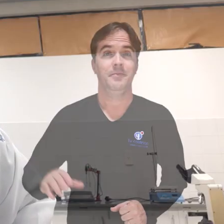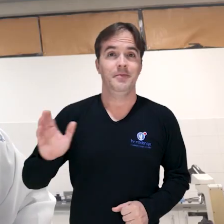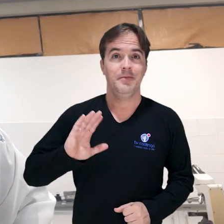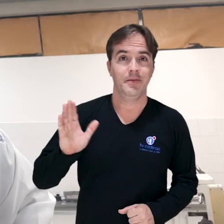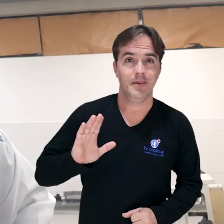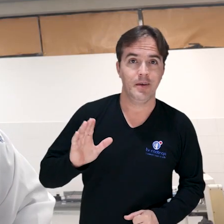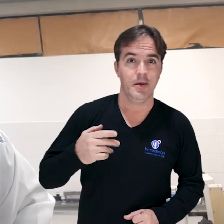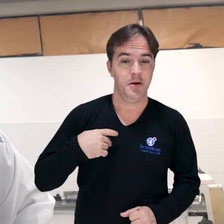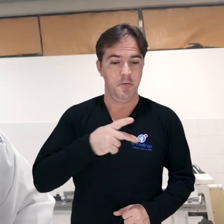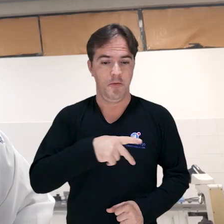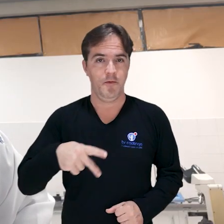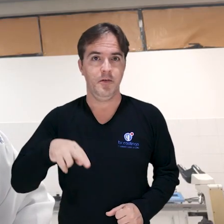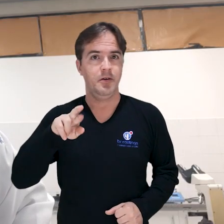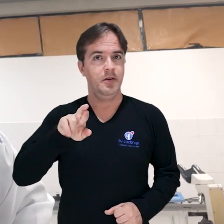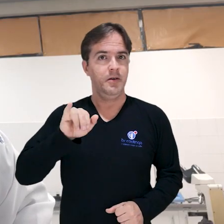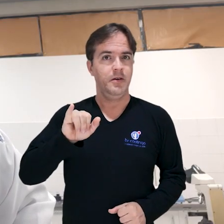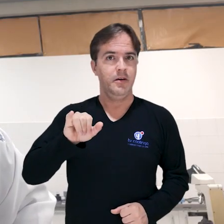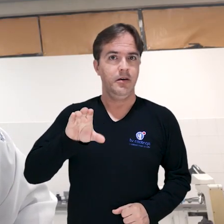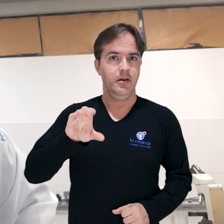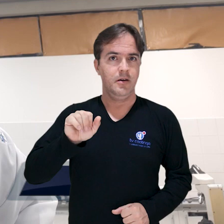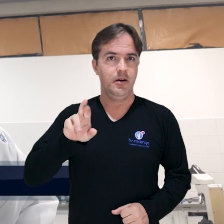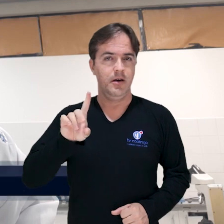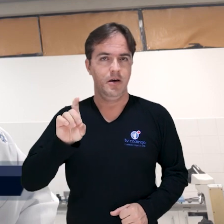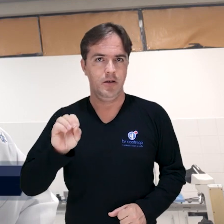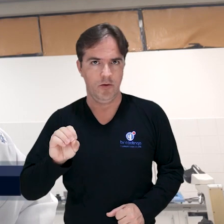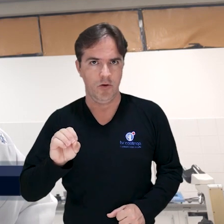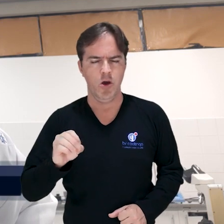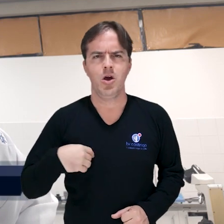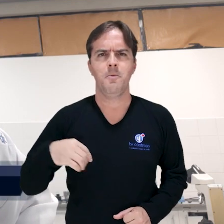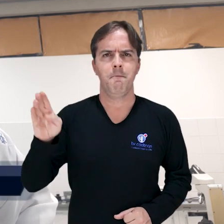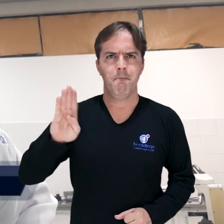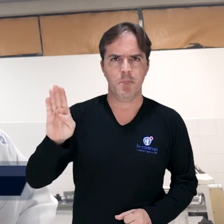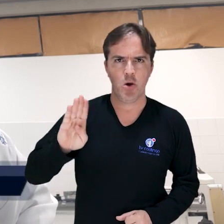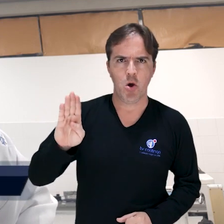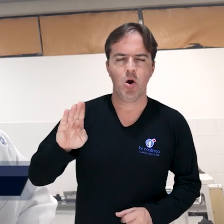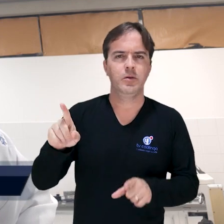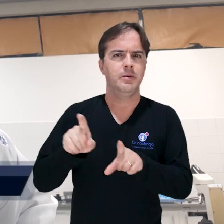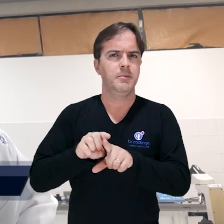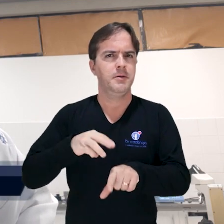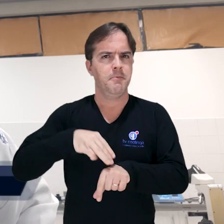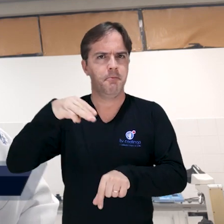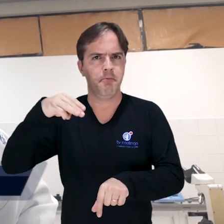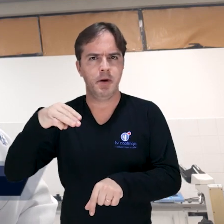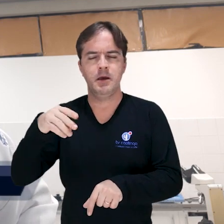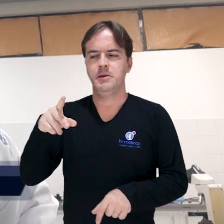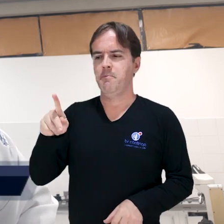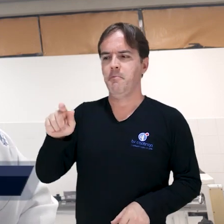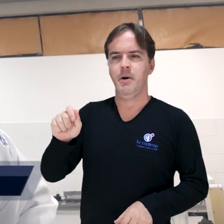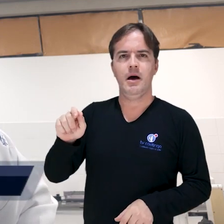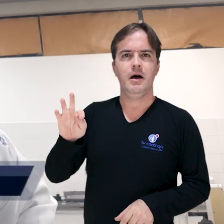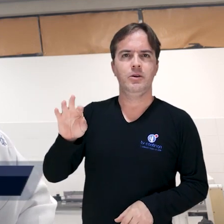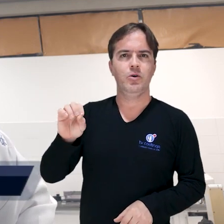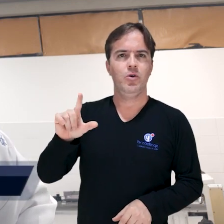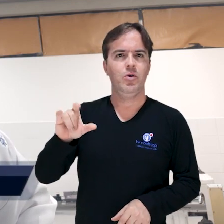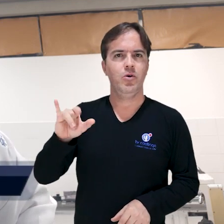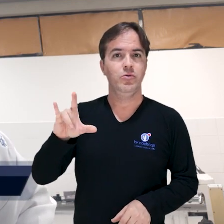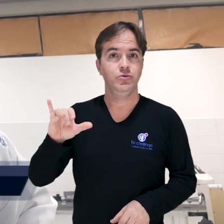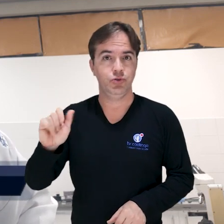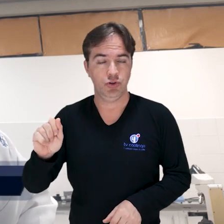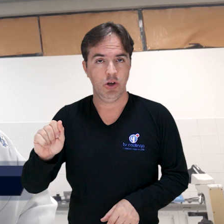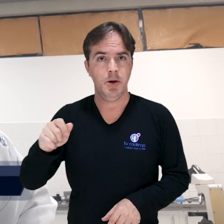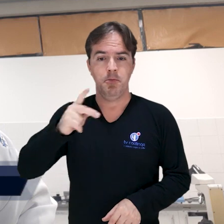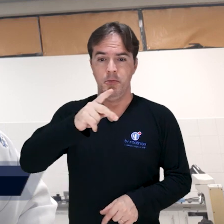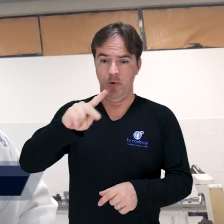Olá, sou o professor Ricardo Santana de Lima, biólogo, mestre e doutor em patologia, professor do Colegiado de Medicina aqui